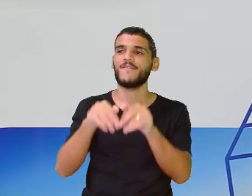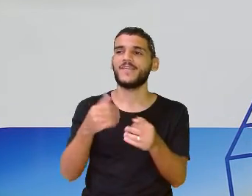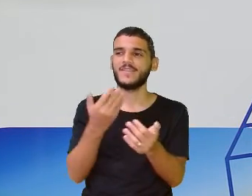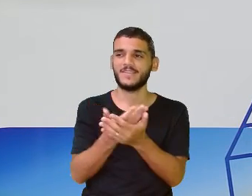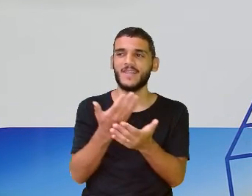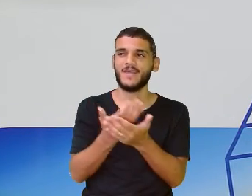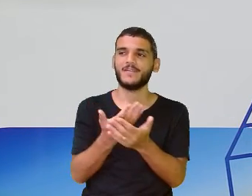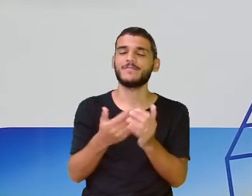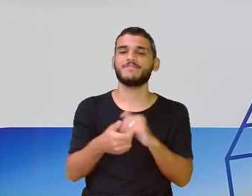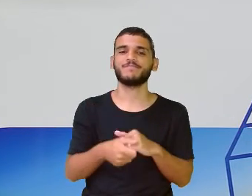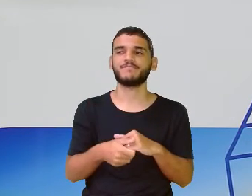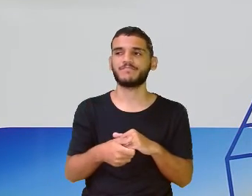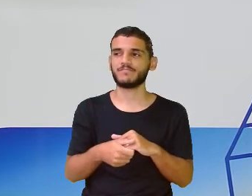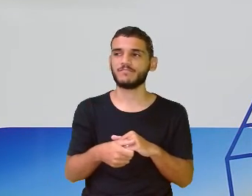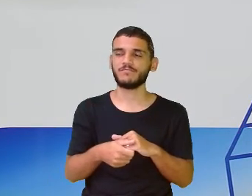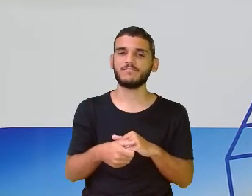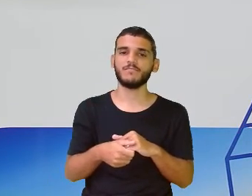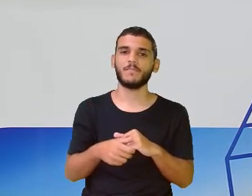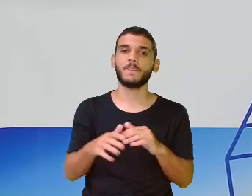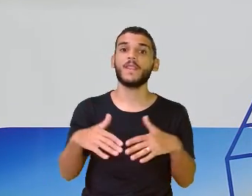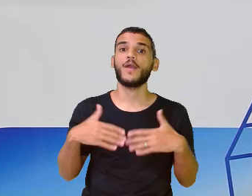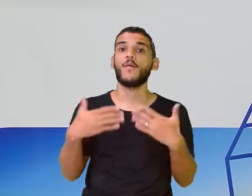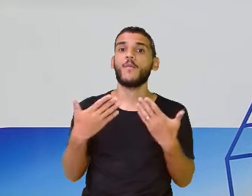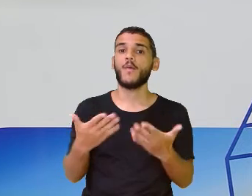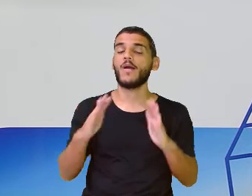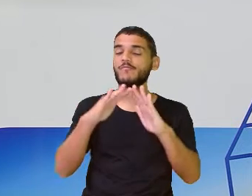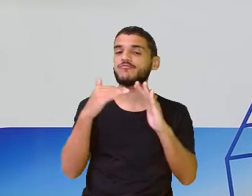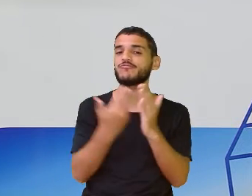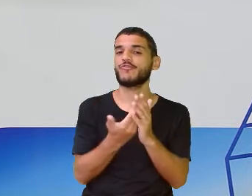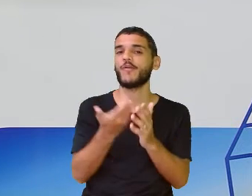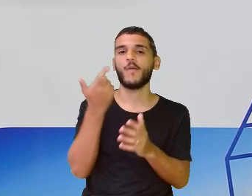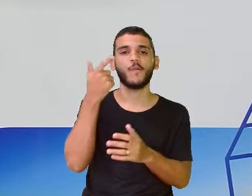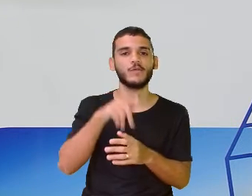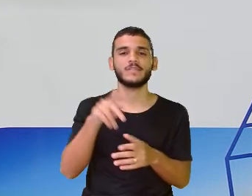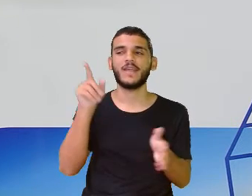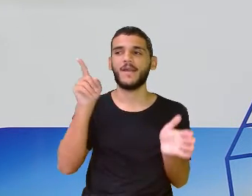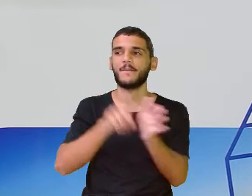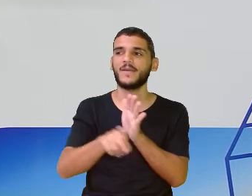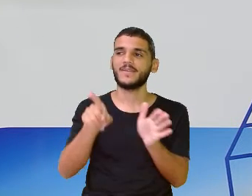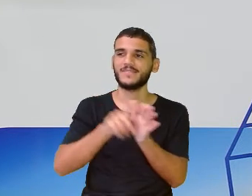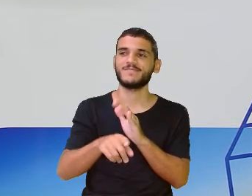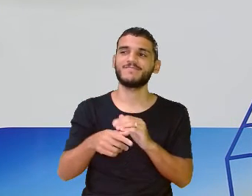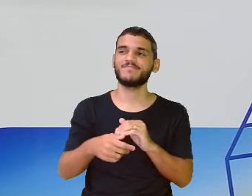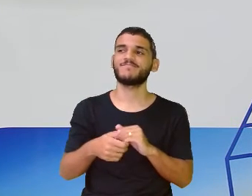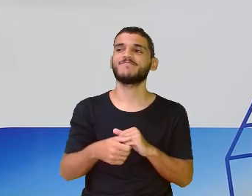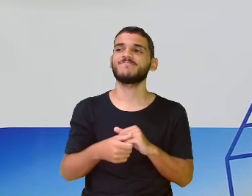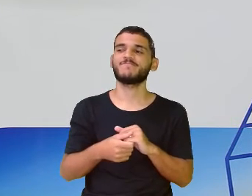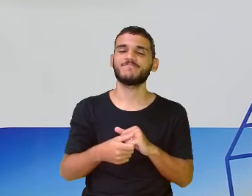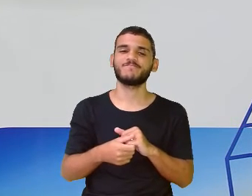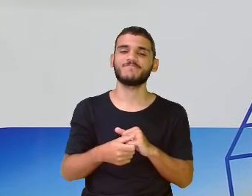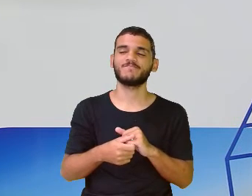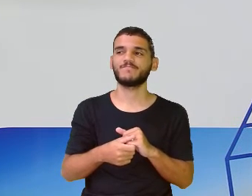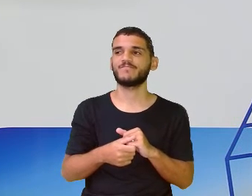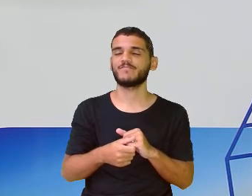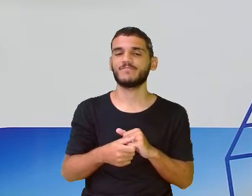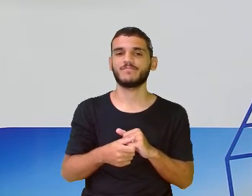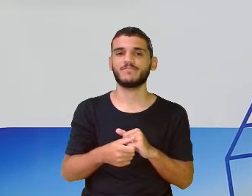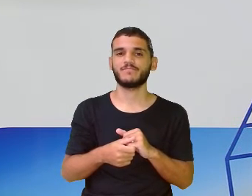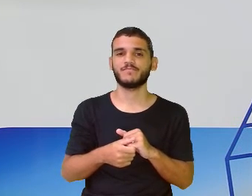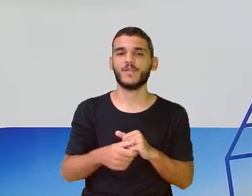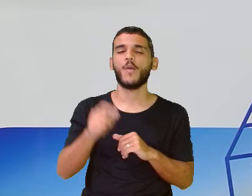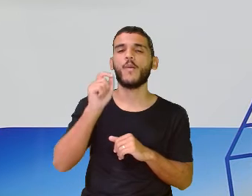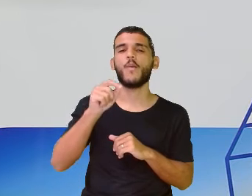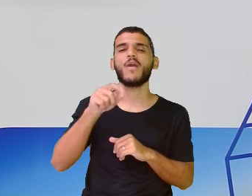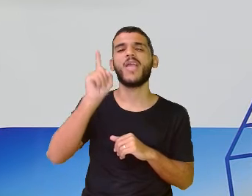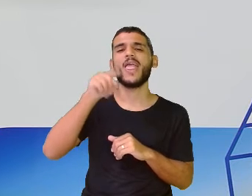Vamos ver que escola vai acertar mais perguntas. Omar está por aqui também. Omar, olha, o Omar é show. Gente, o que é